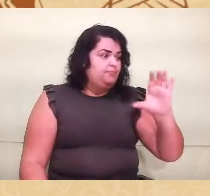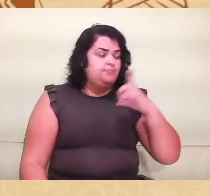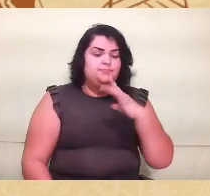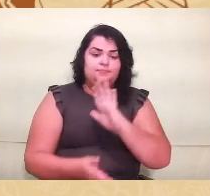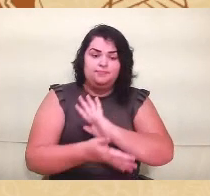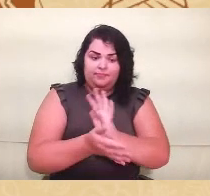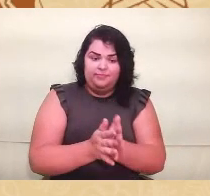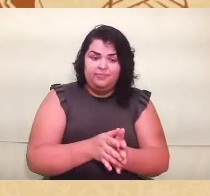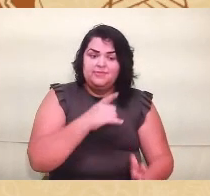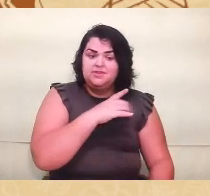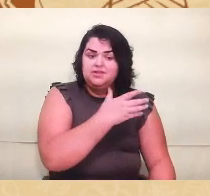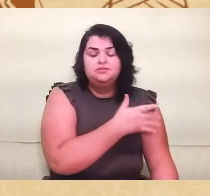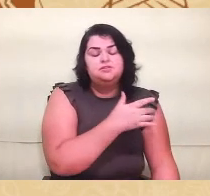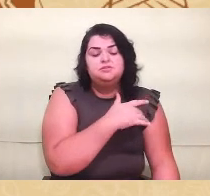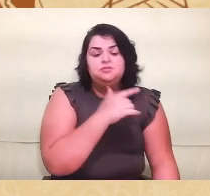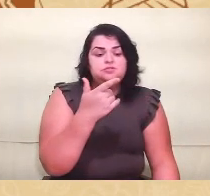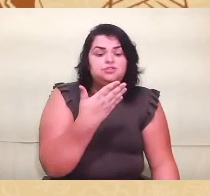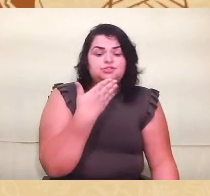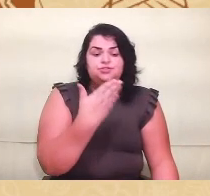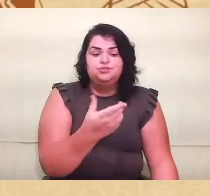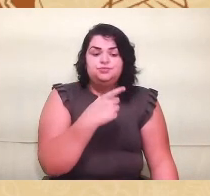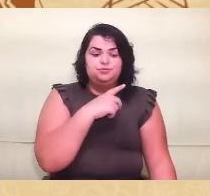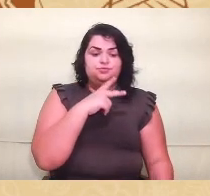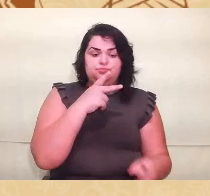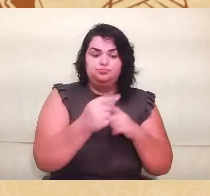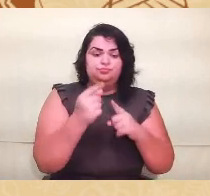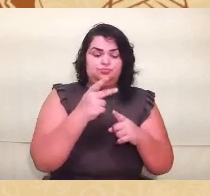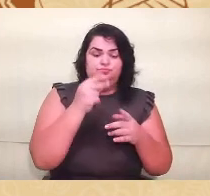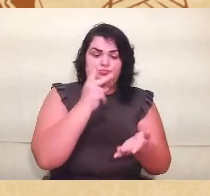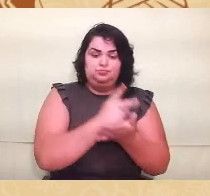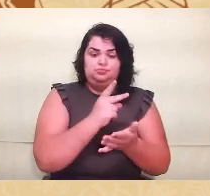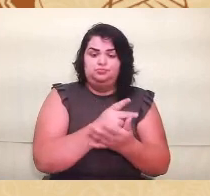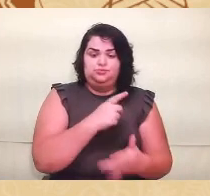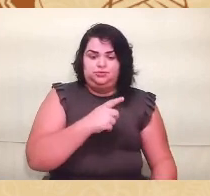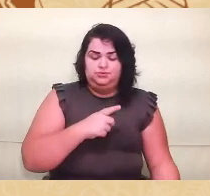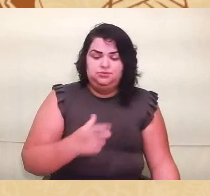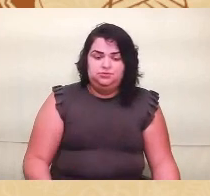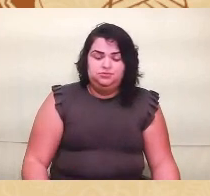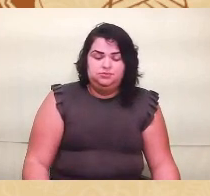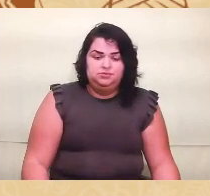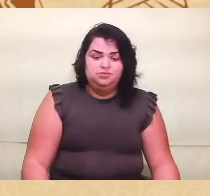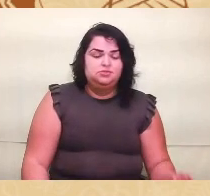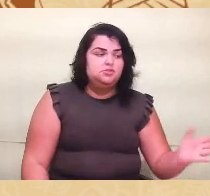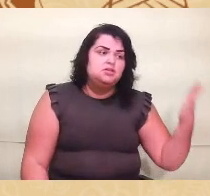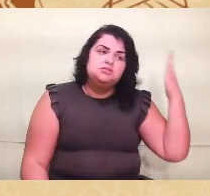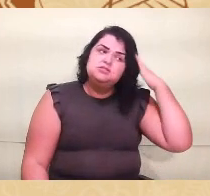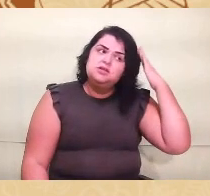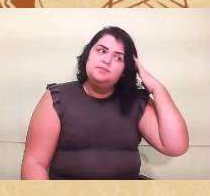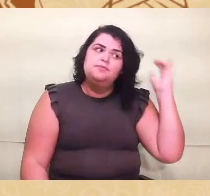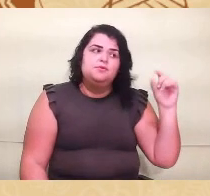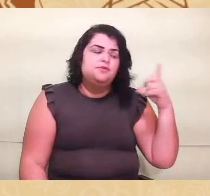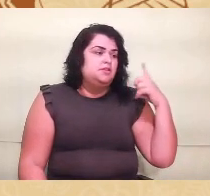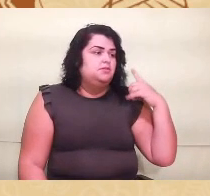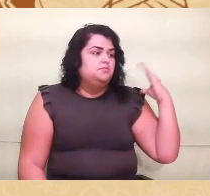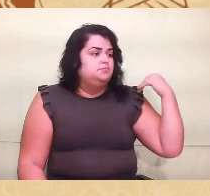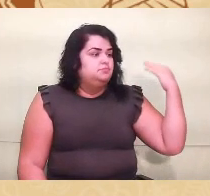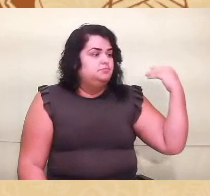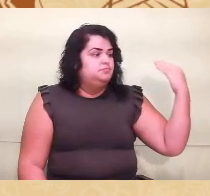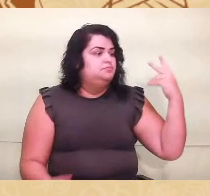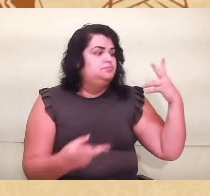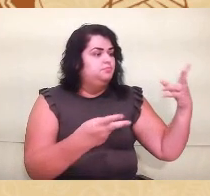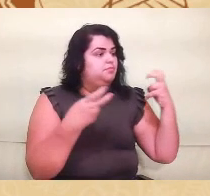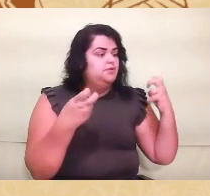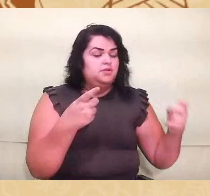você não ter nenhum tipo de empatia. E vou te contar um segredinho. Quem sabe você comece a se perceber como